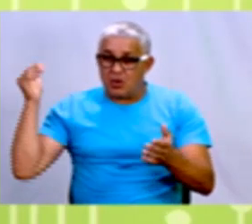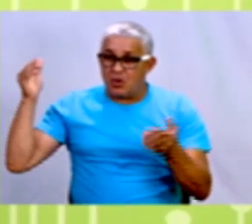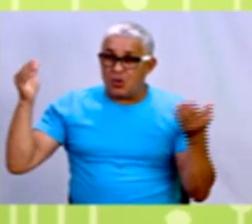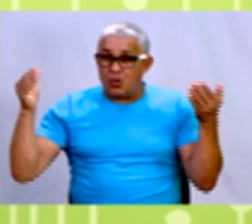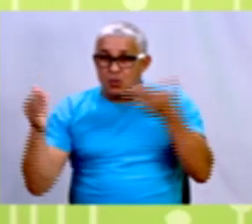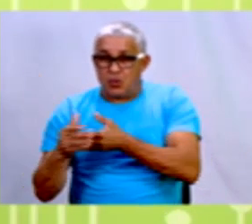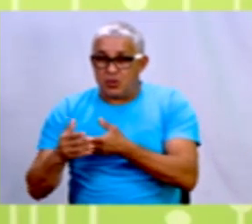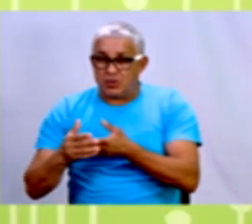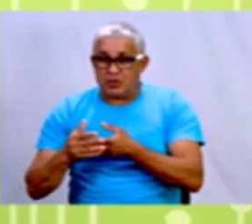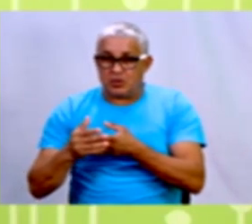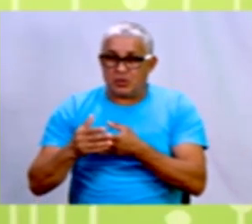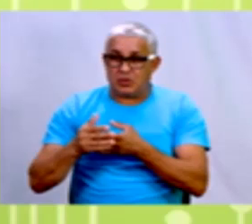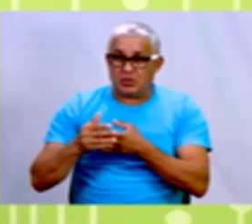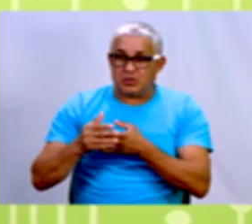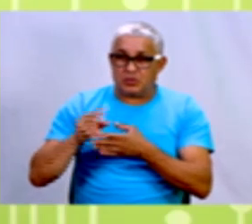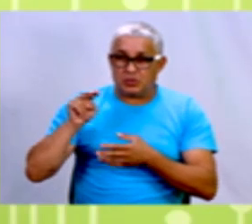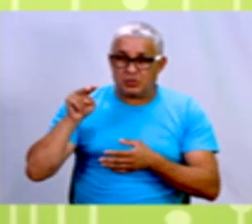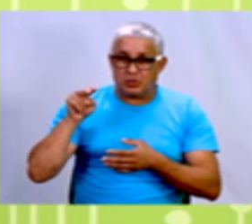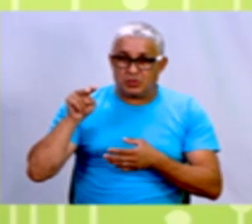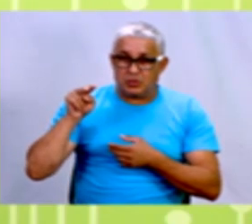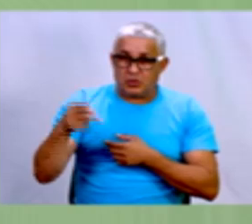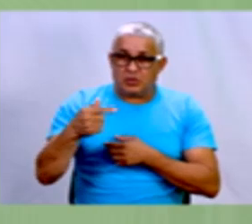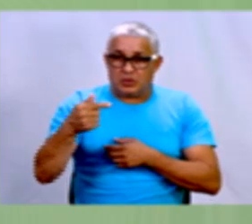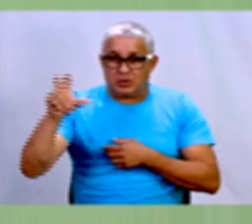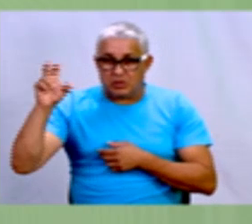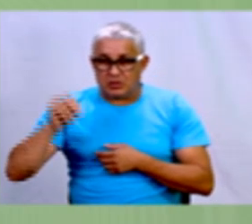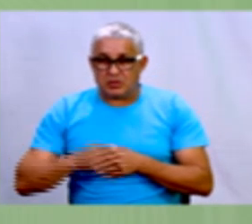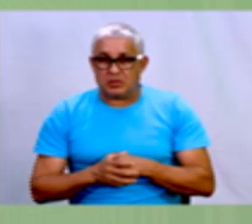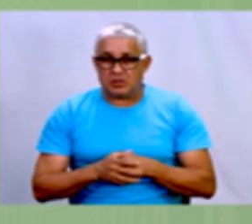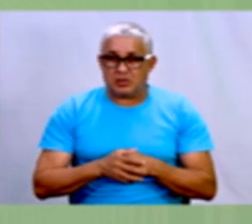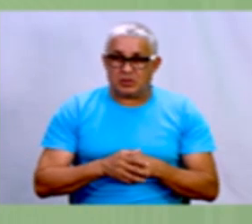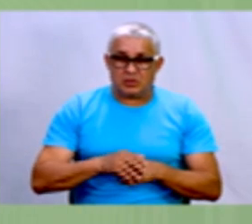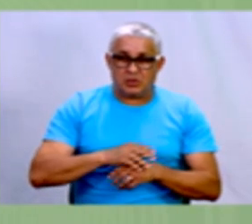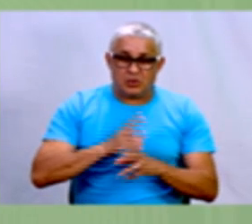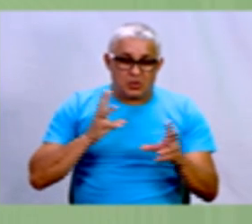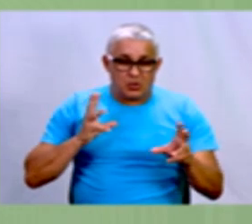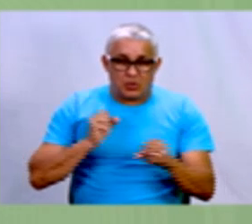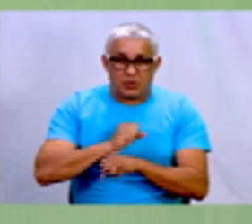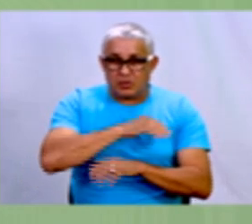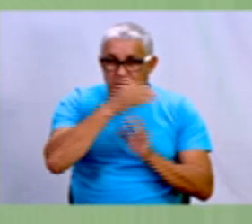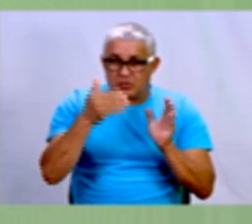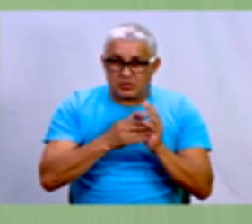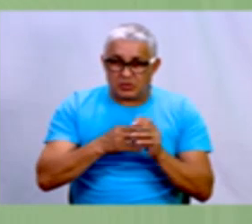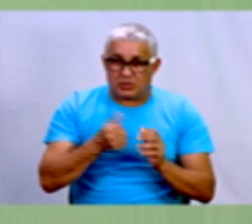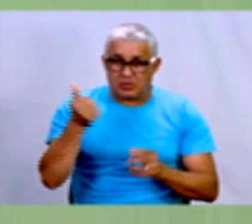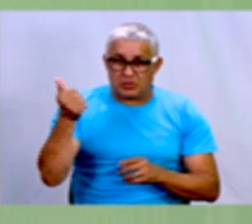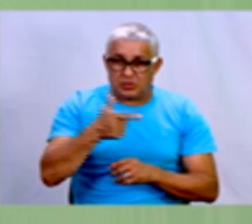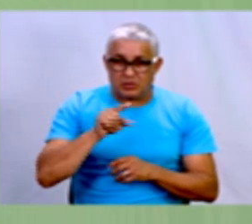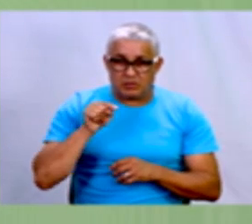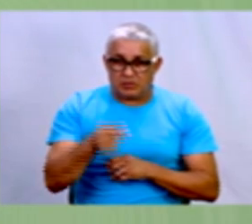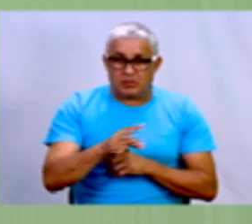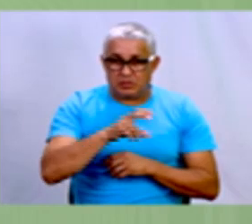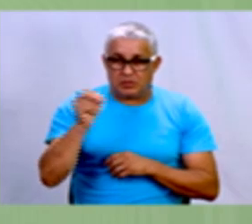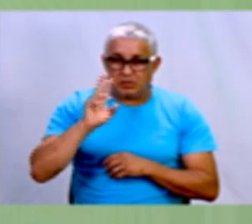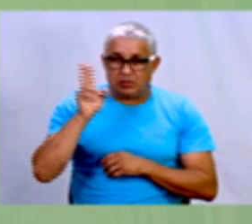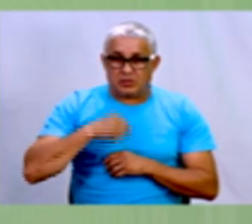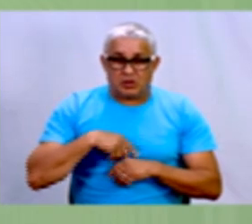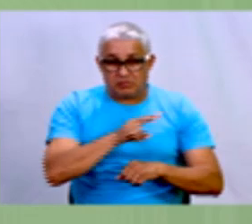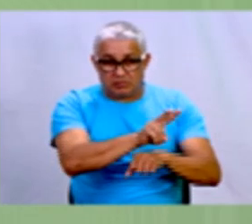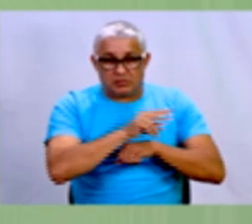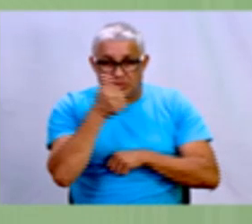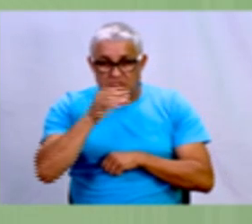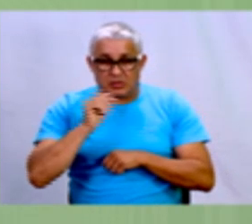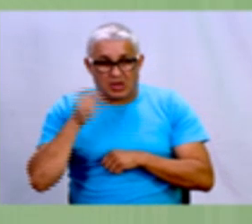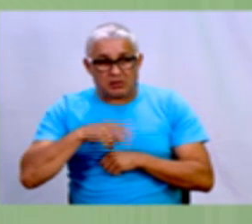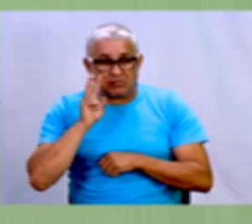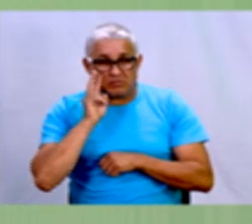Então, nesse caso desse empréstimo, a gente vai pagar um total de R$12.500. Se eu emprestei 10, então a gente já consegue